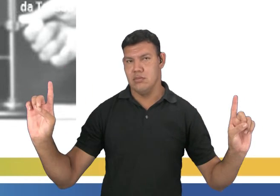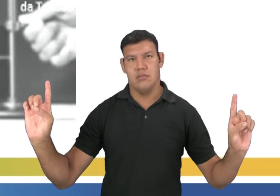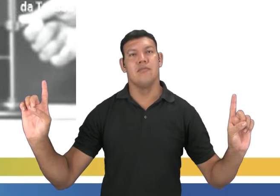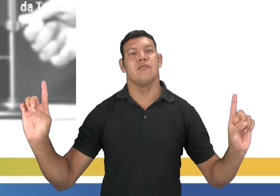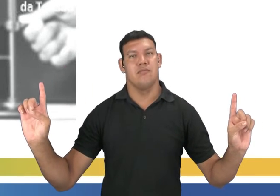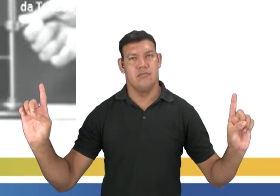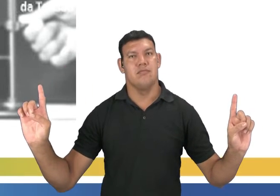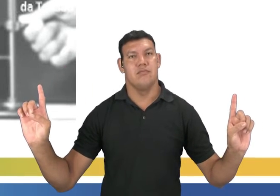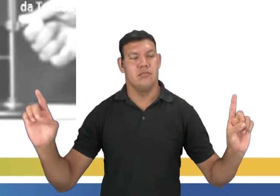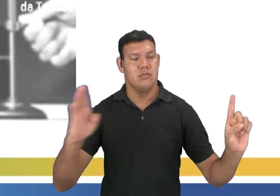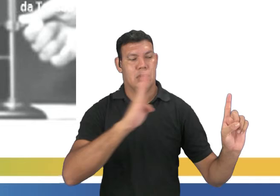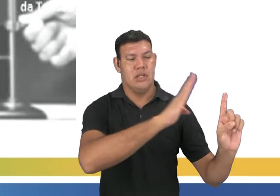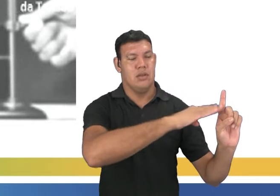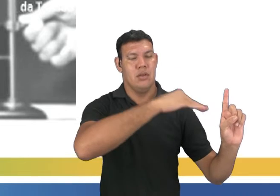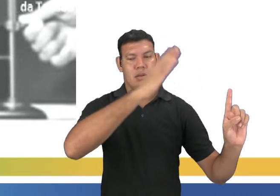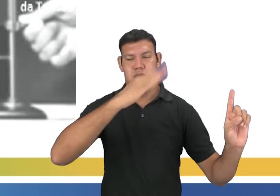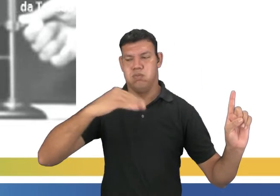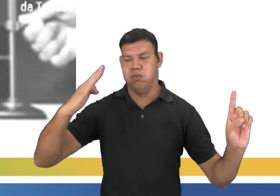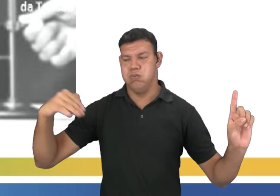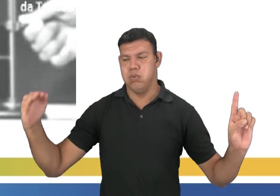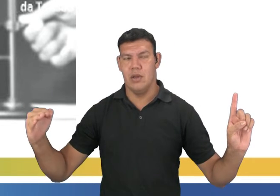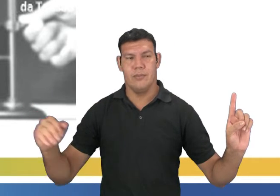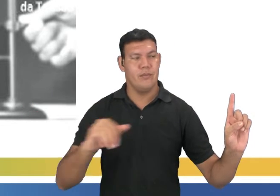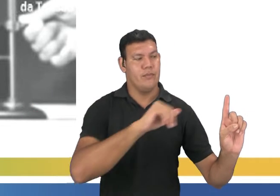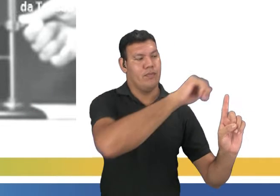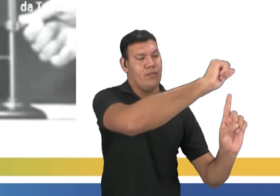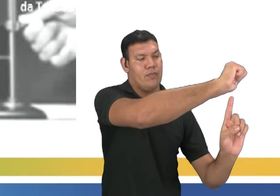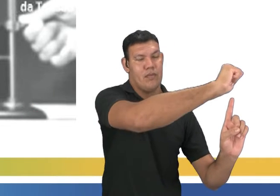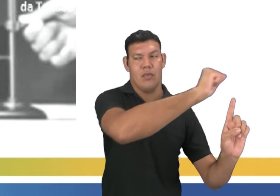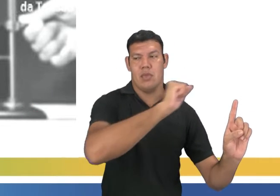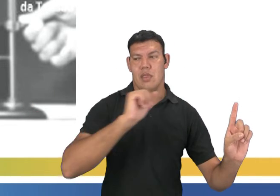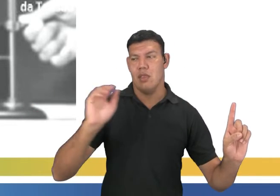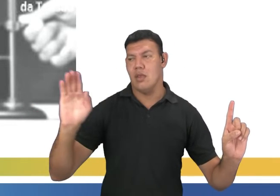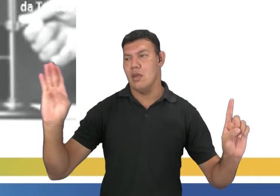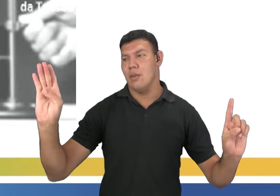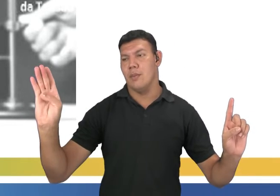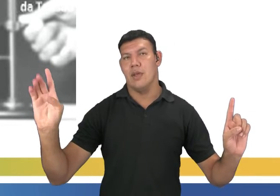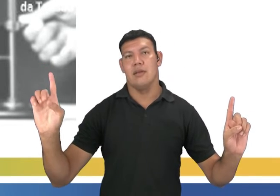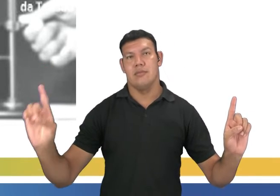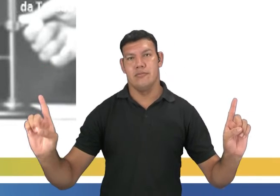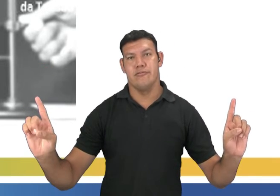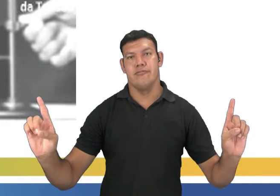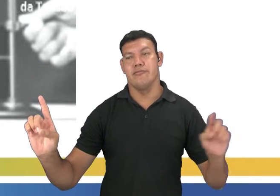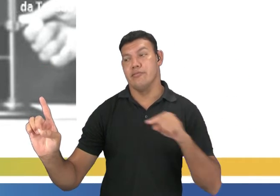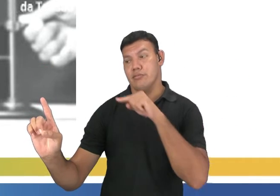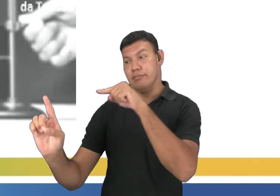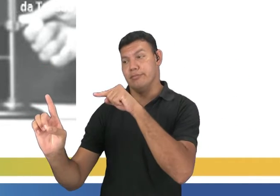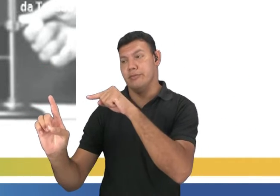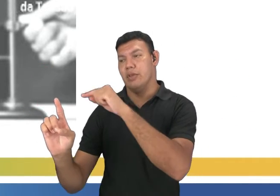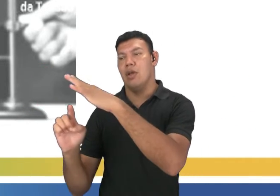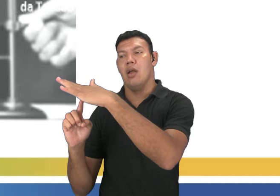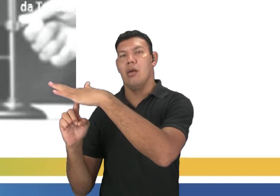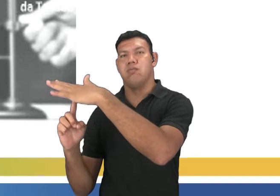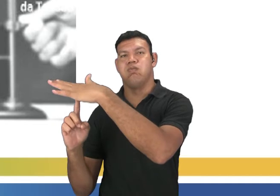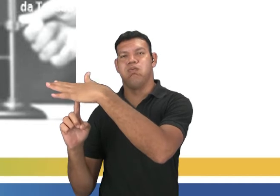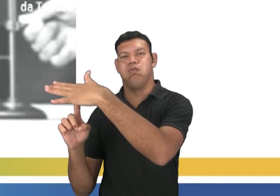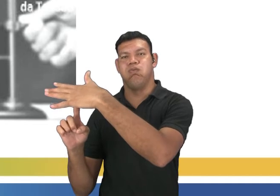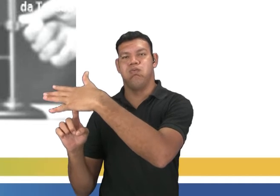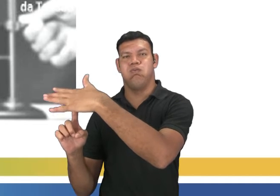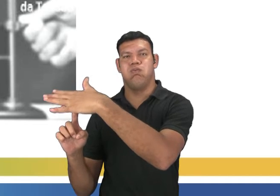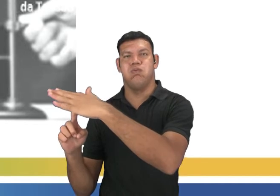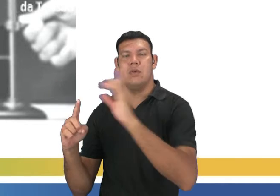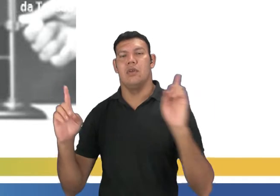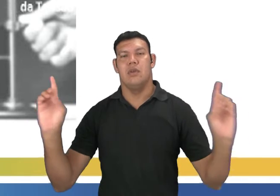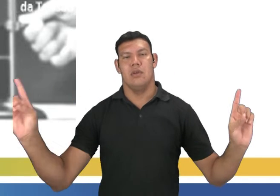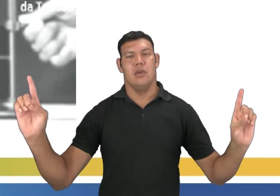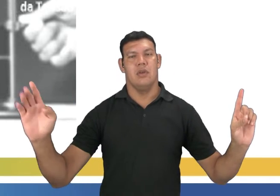temos ali o ponto A e o ponto B. O ponto A tem um motor onde ele fica oscilando essa corda e